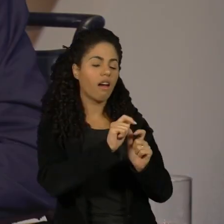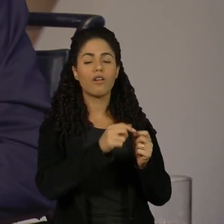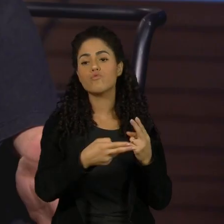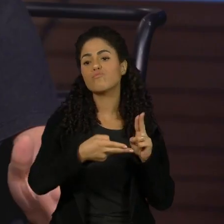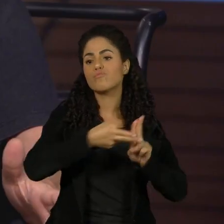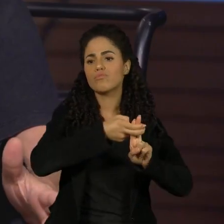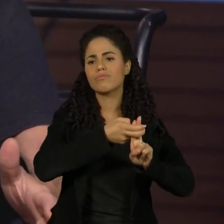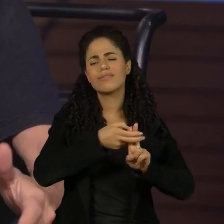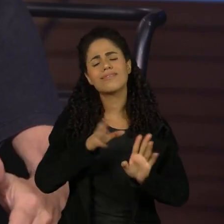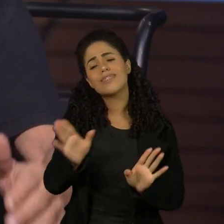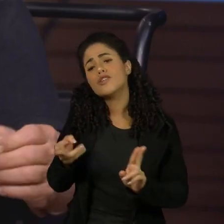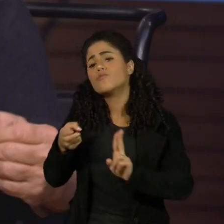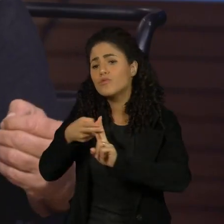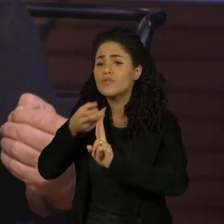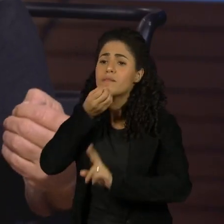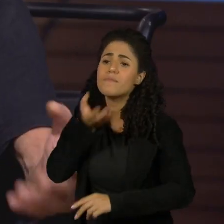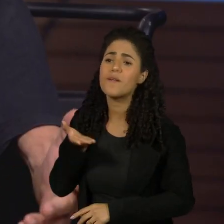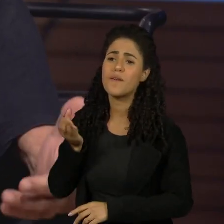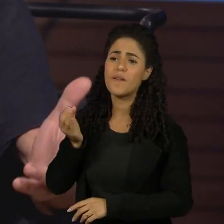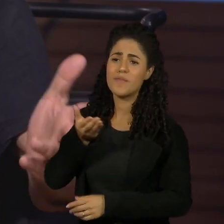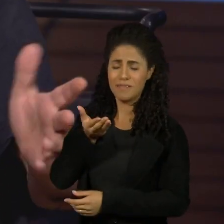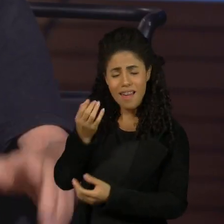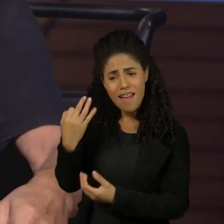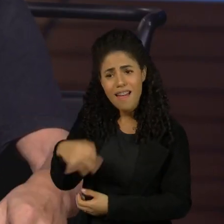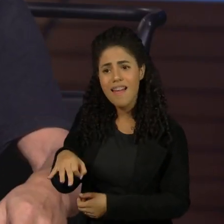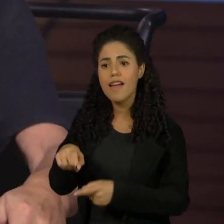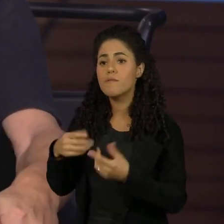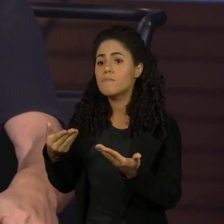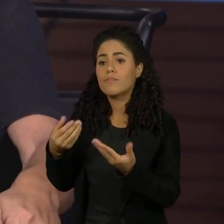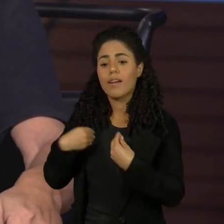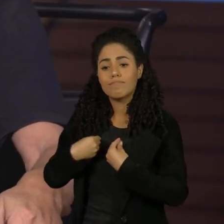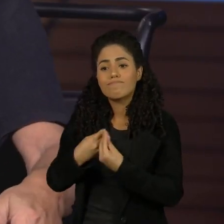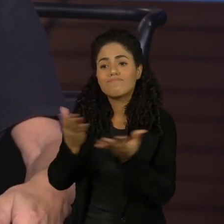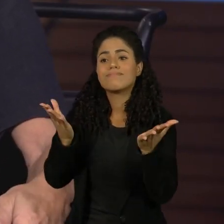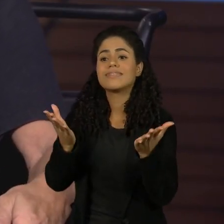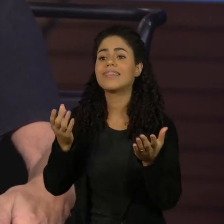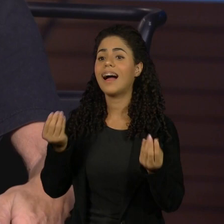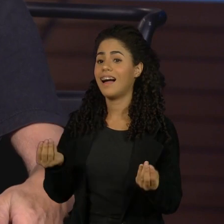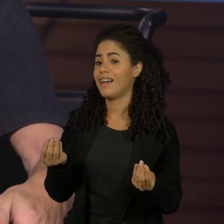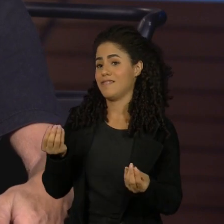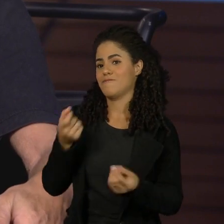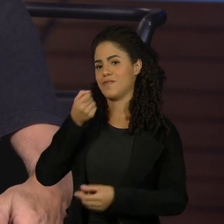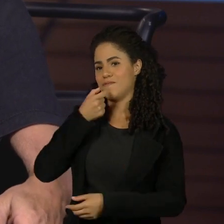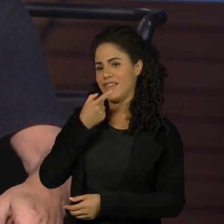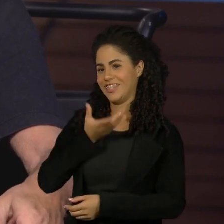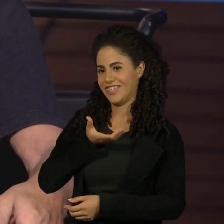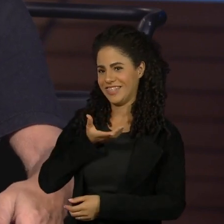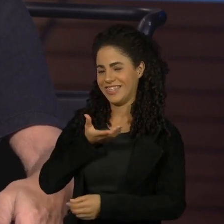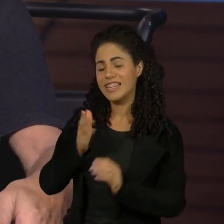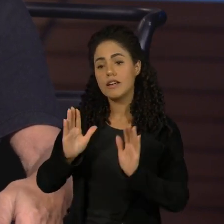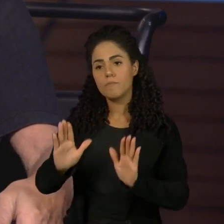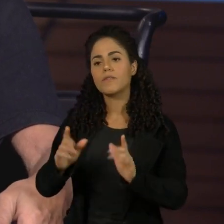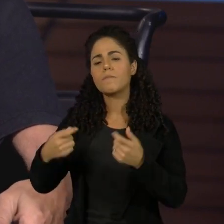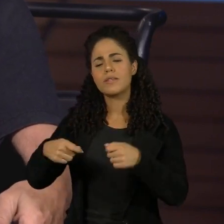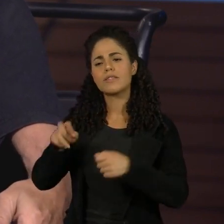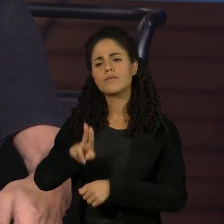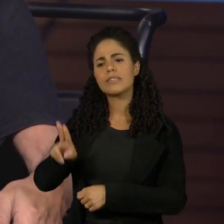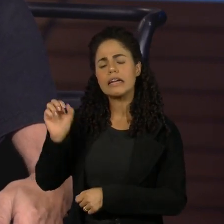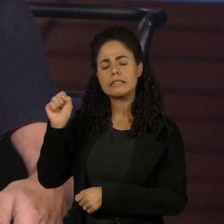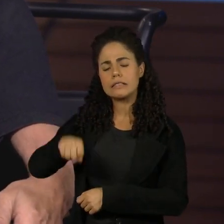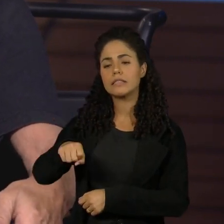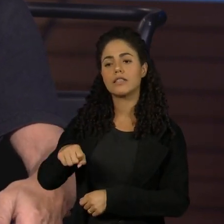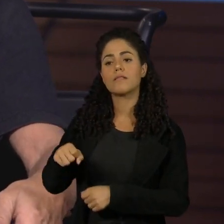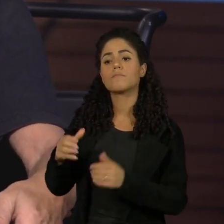uma maravilha. Que outro sistema de saúde que fornece o que o SUS faz, né? Então, tem que usar mesmo, tem que